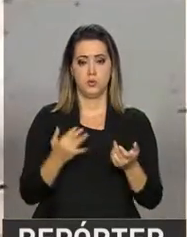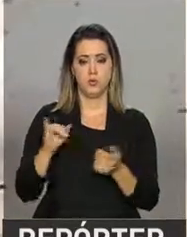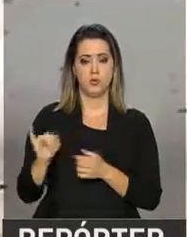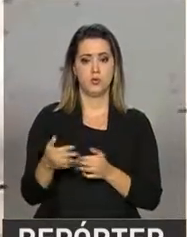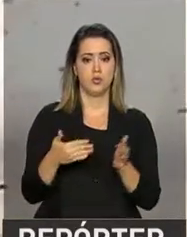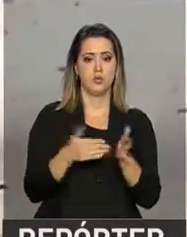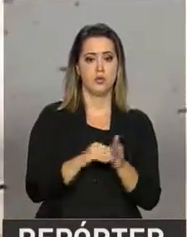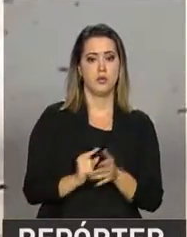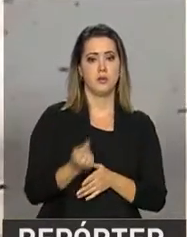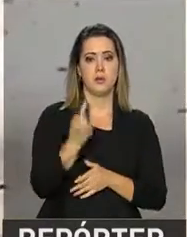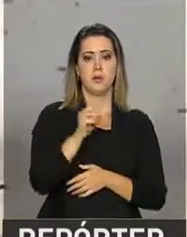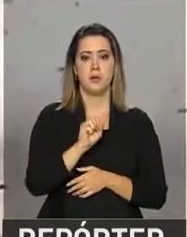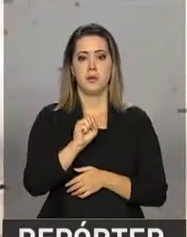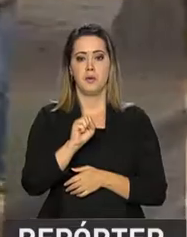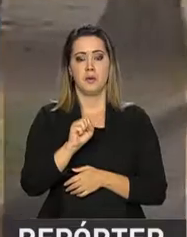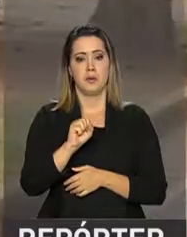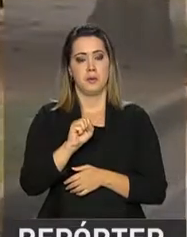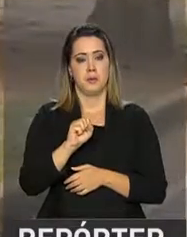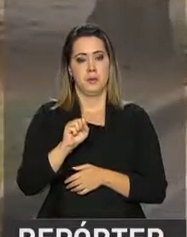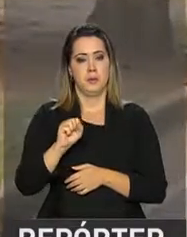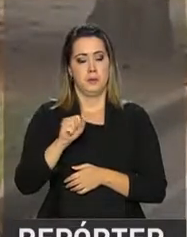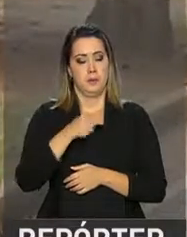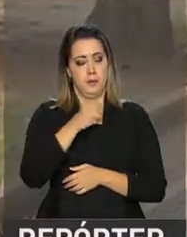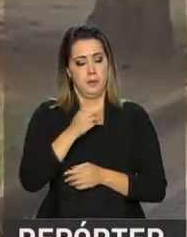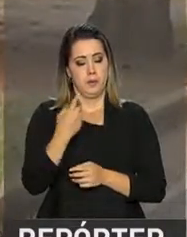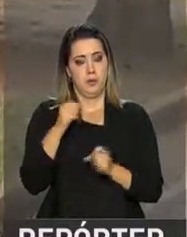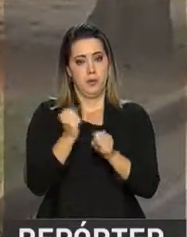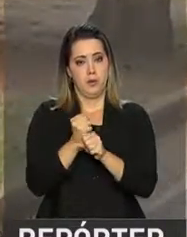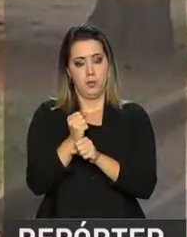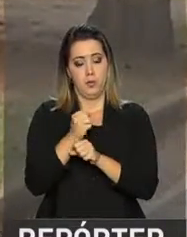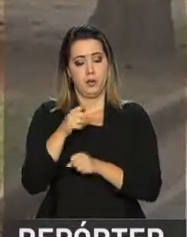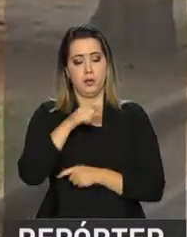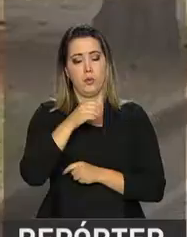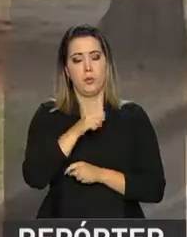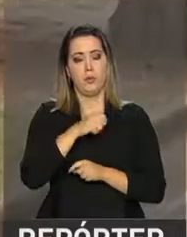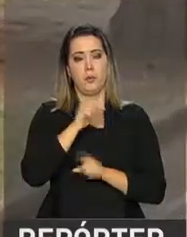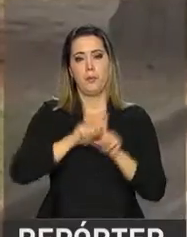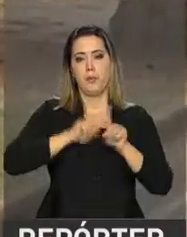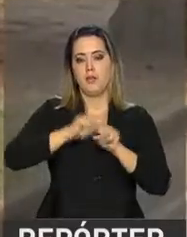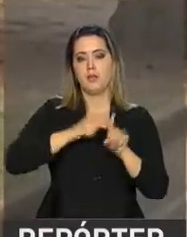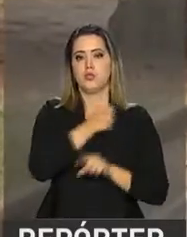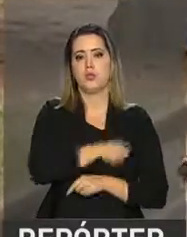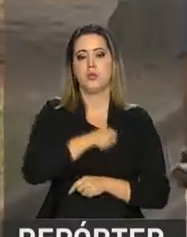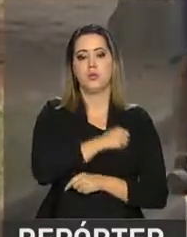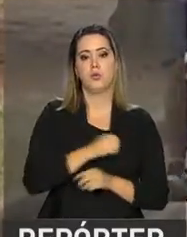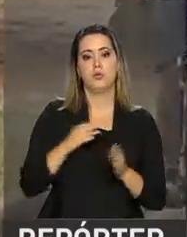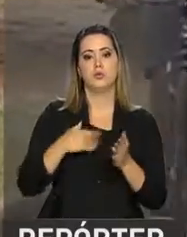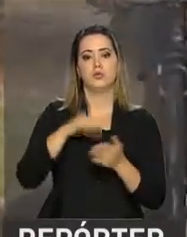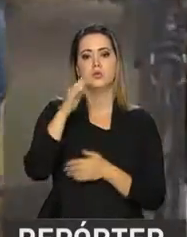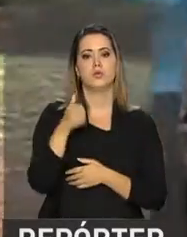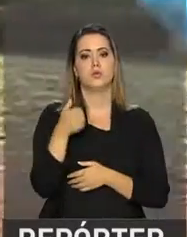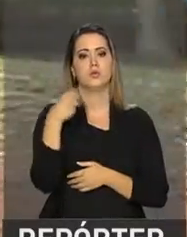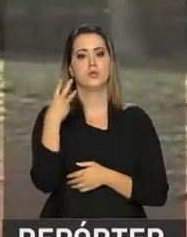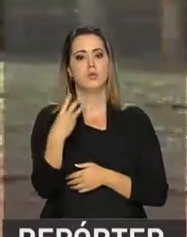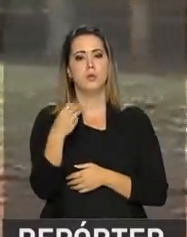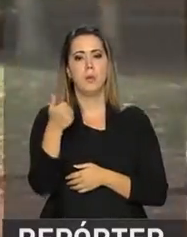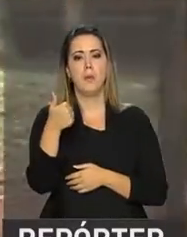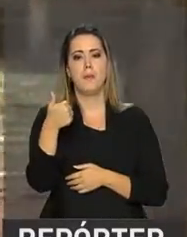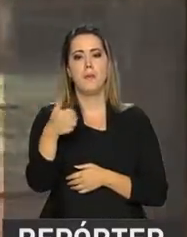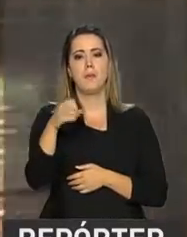janeiro até a primeira quinzena de agosto foram registrados 1.995 casos de três tipos de influenza